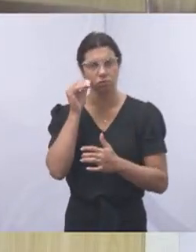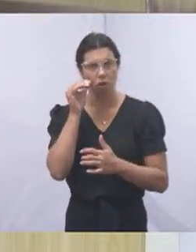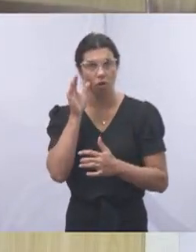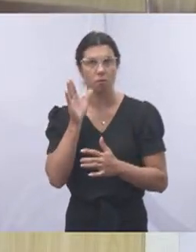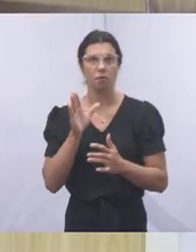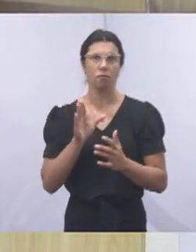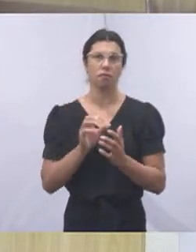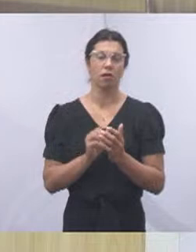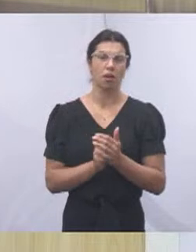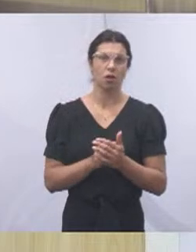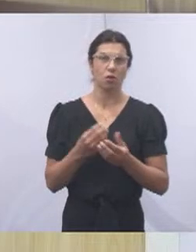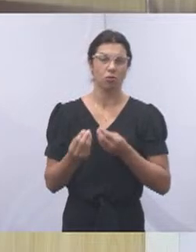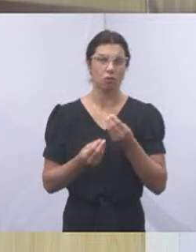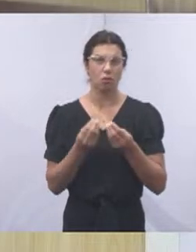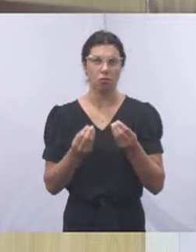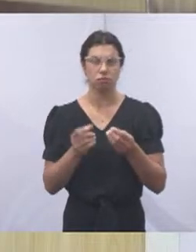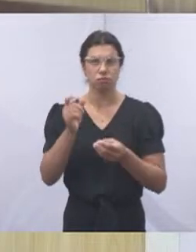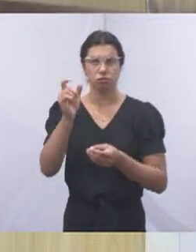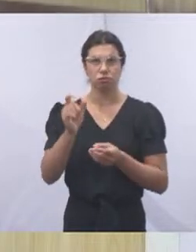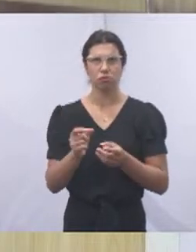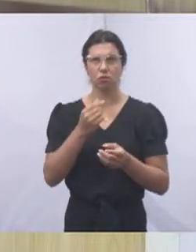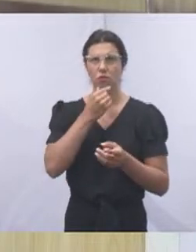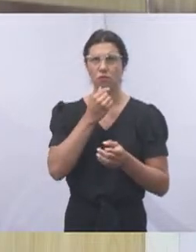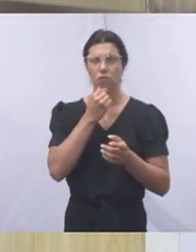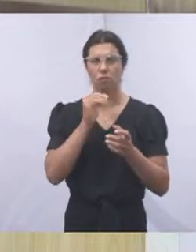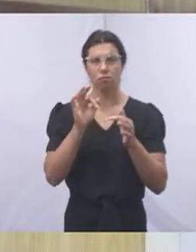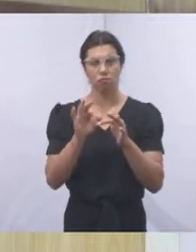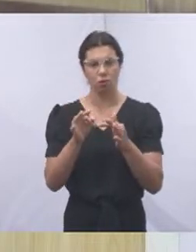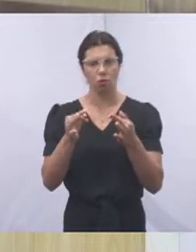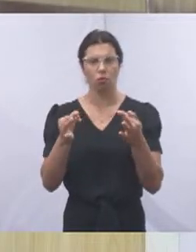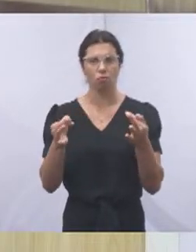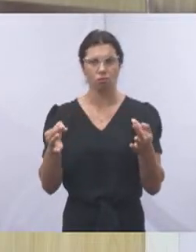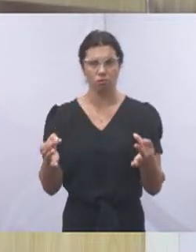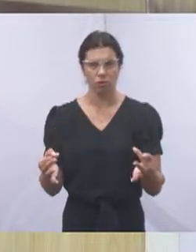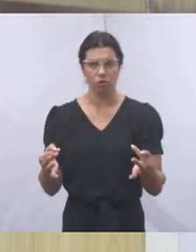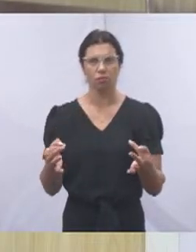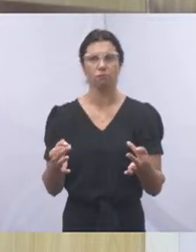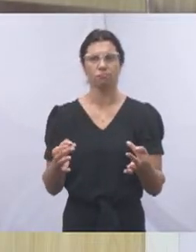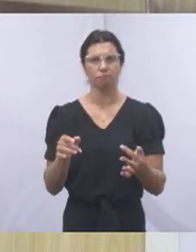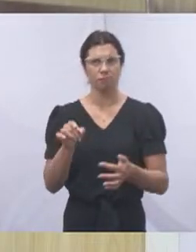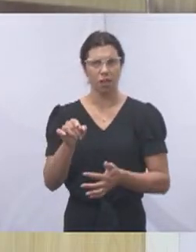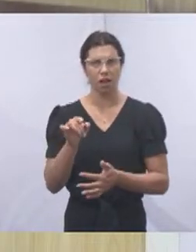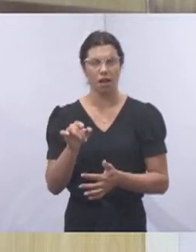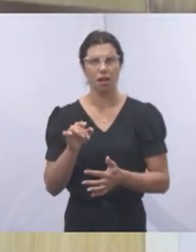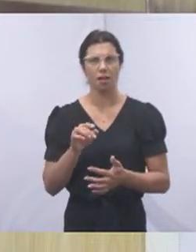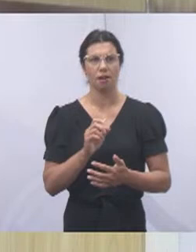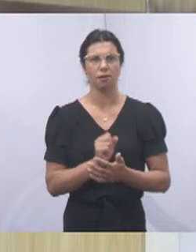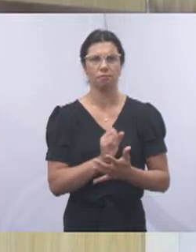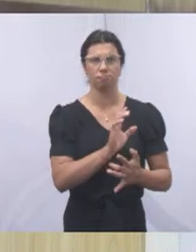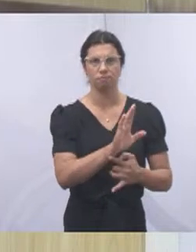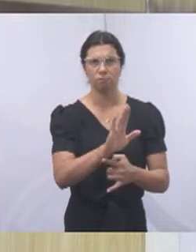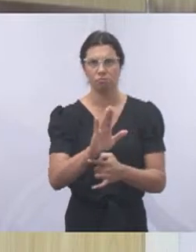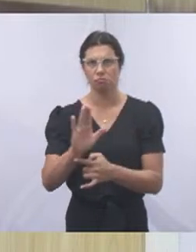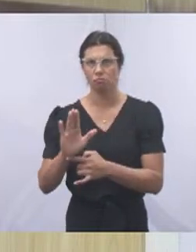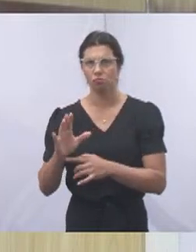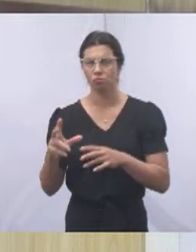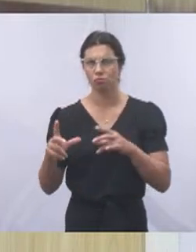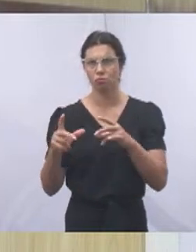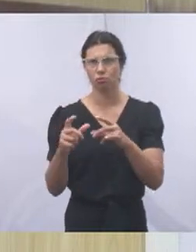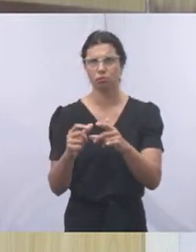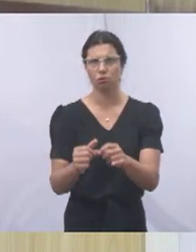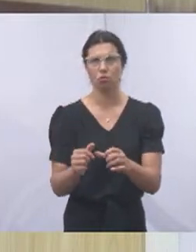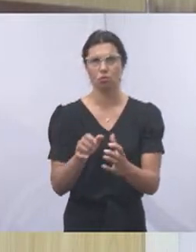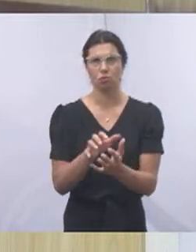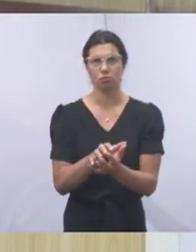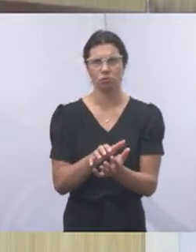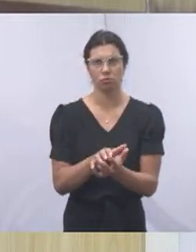o quanto Vossa Senhoria é humilde, né? O quanto Vossa Senhoria atendeu os munícipes dessa cidade com